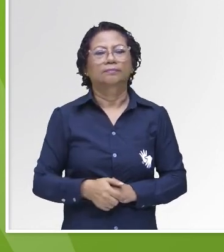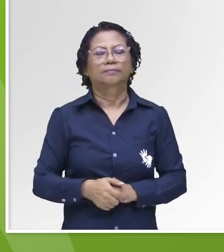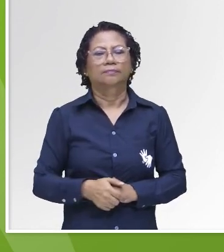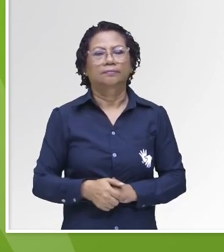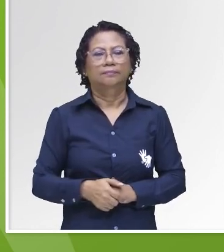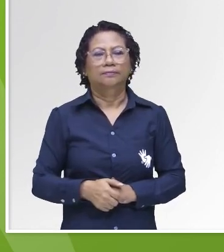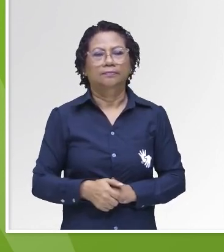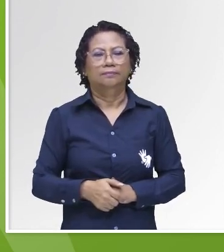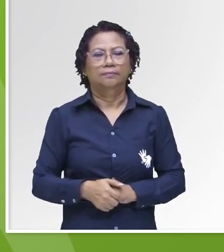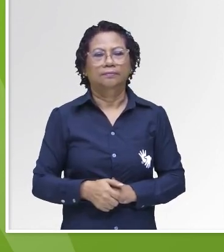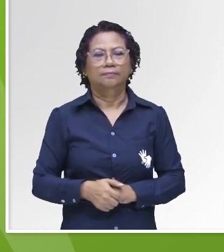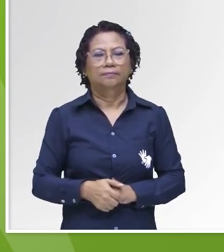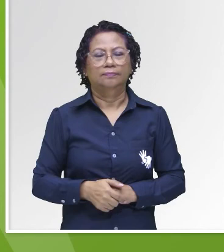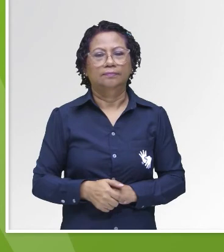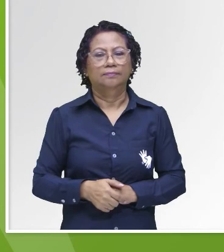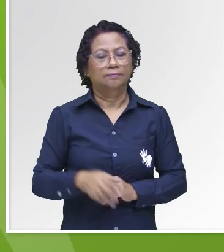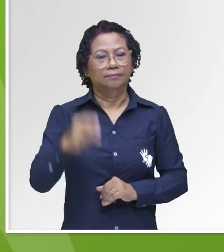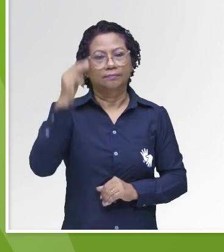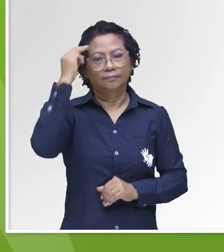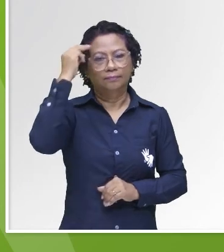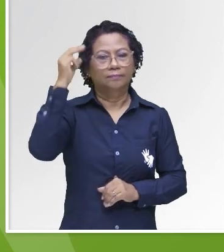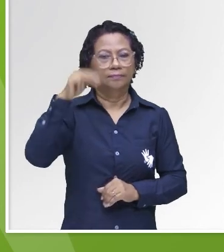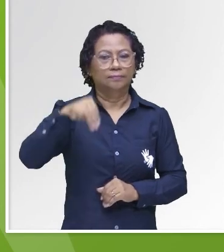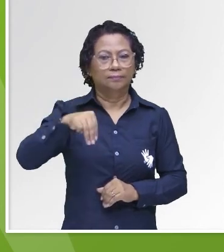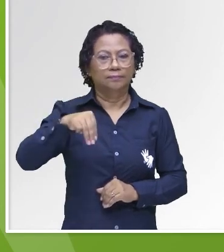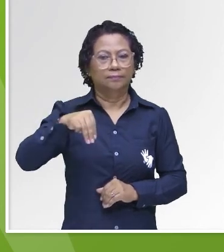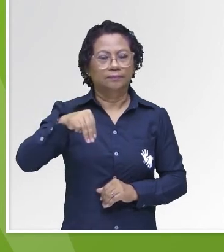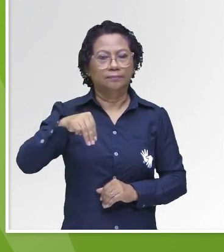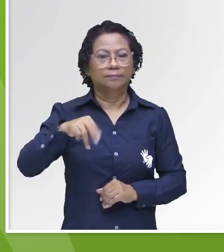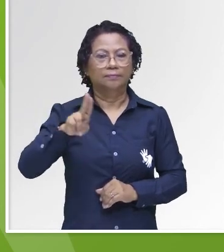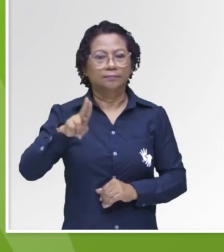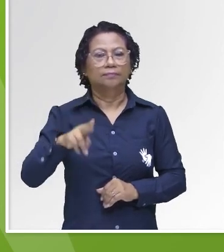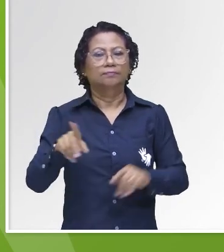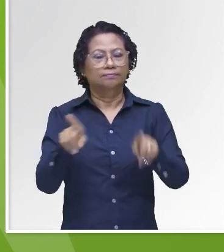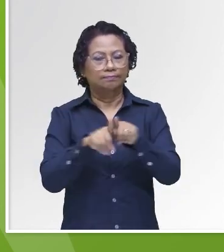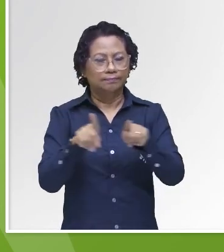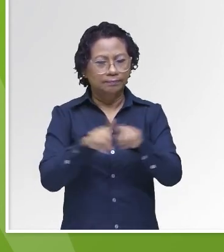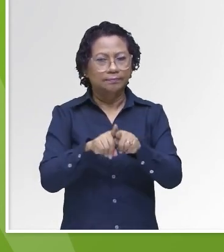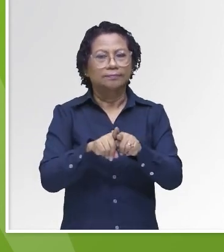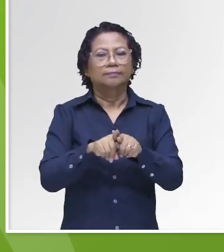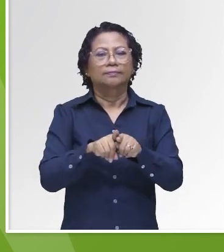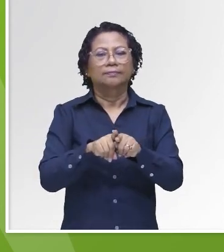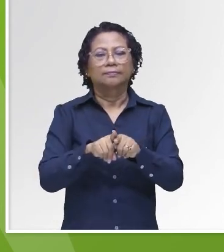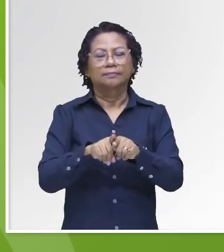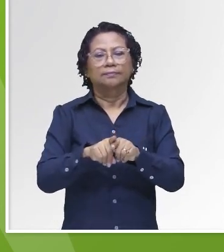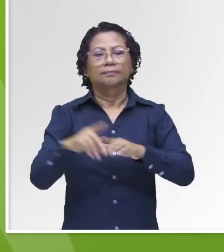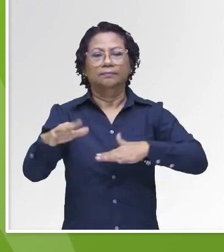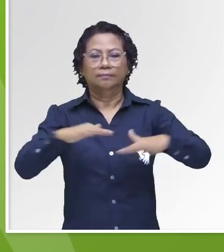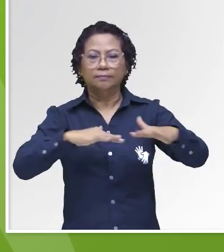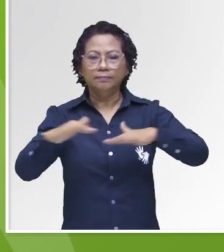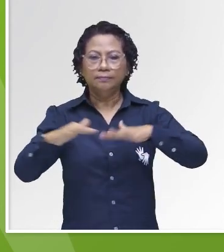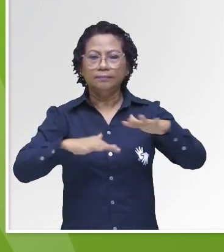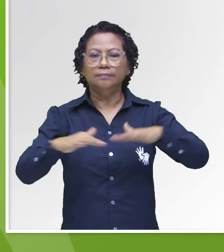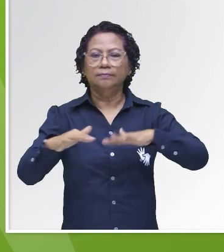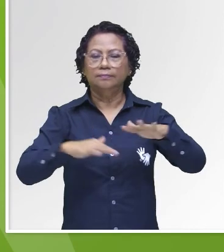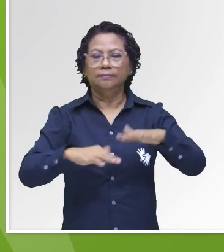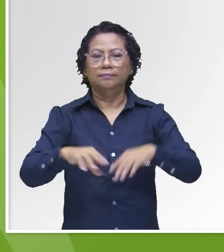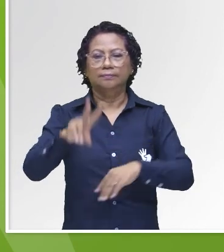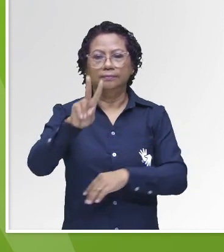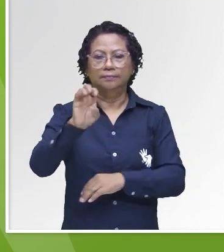uniforme. E nós temos a equação da vertical, que você sabe que é movimento